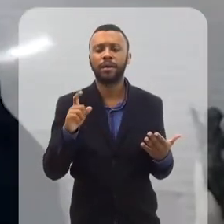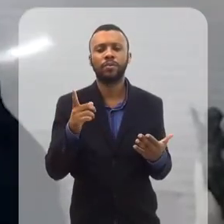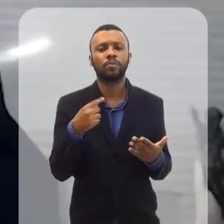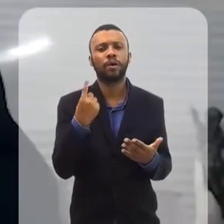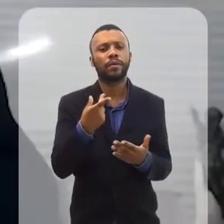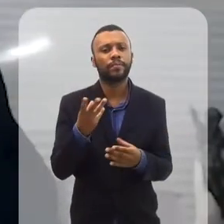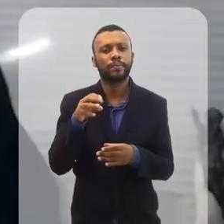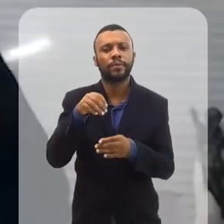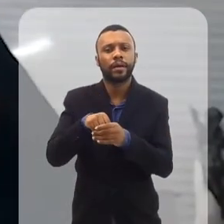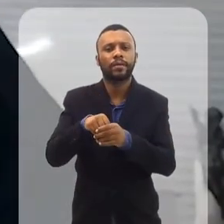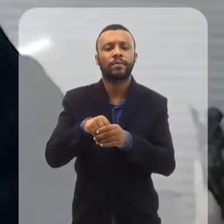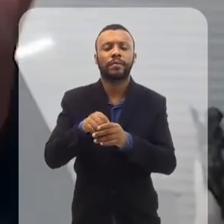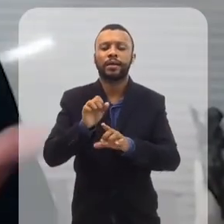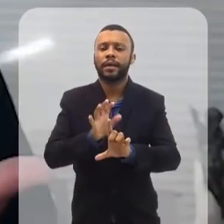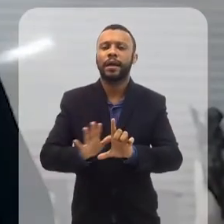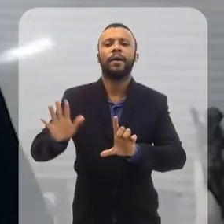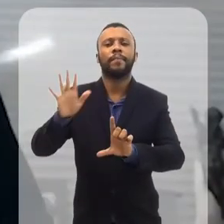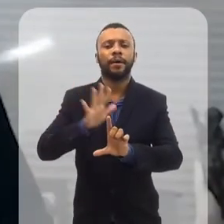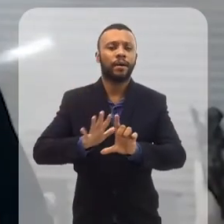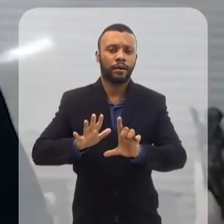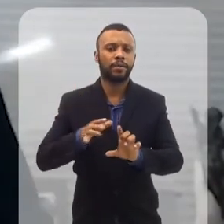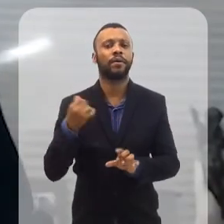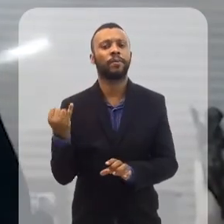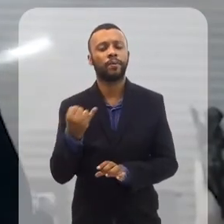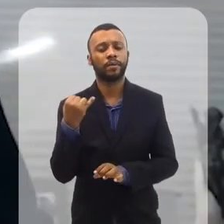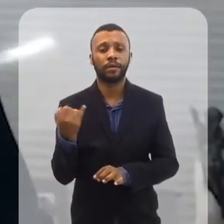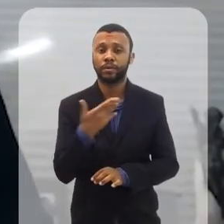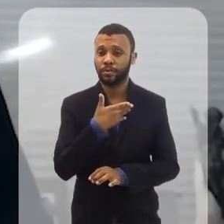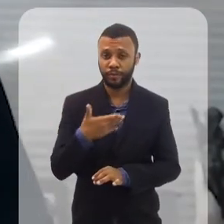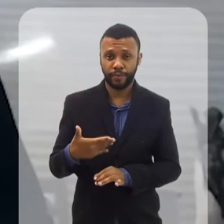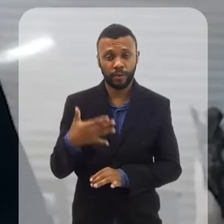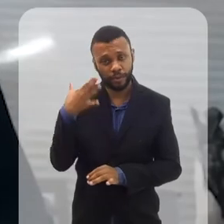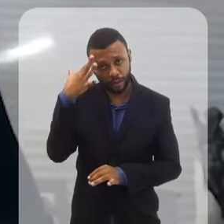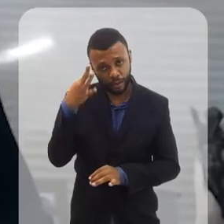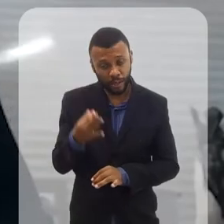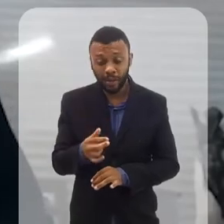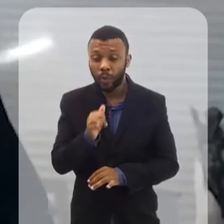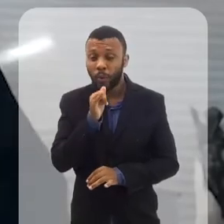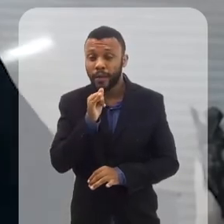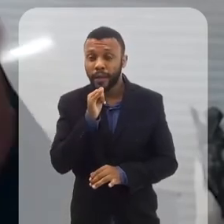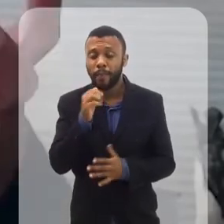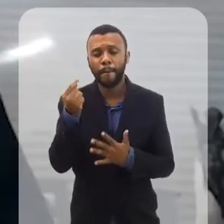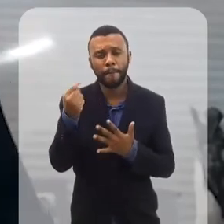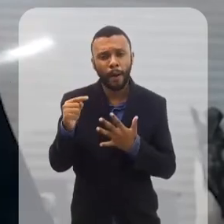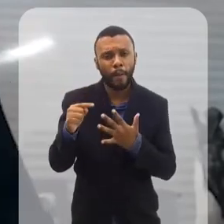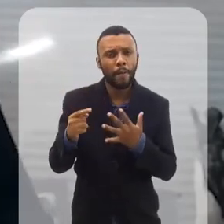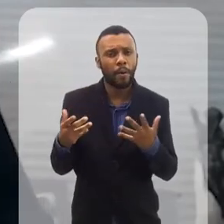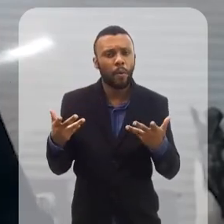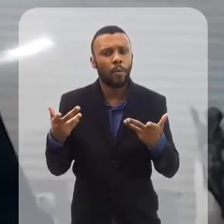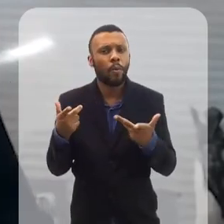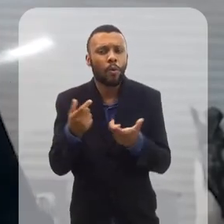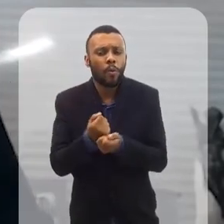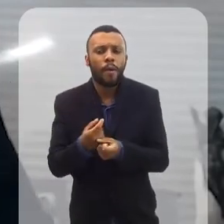ver. A gente está dentro daquele ambiente. Então é muito importante que o poder público entenda que todos os exemplos que o